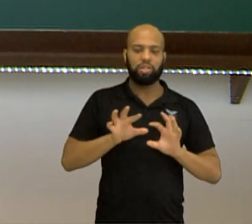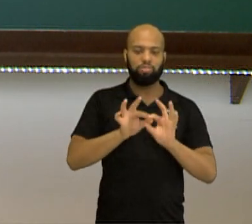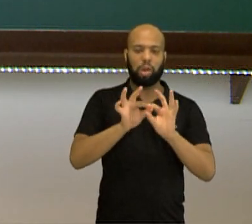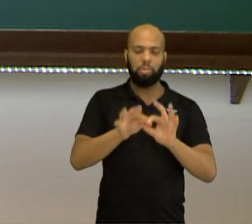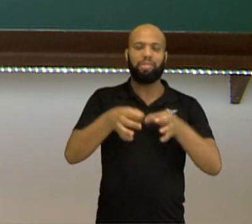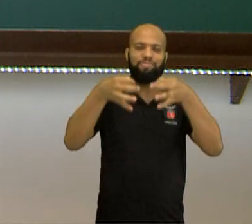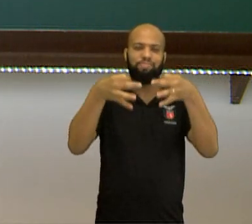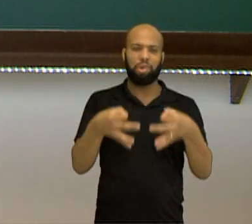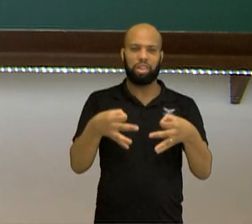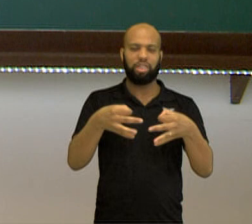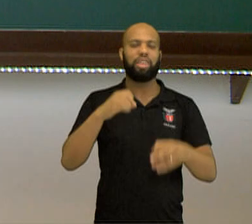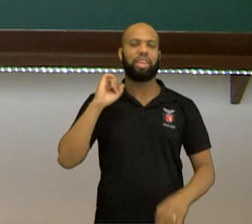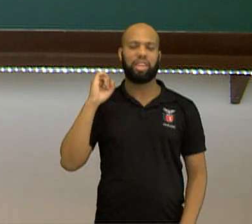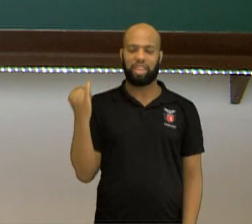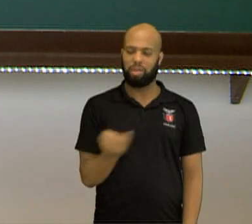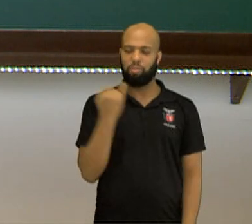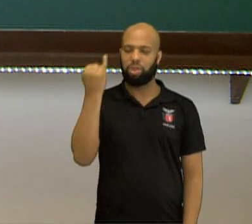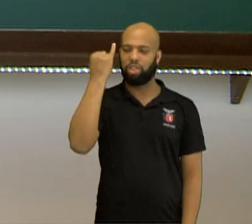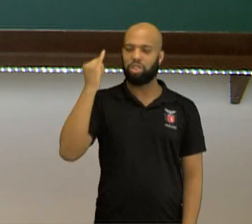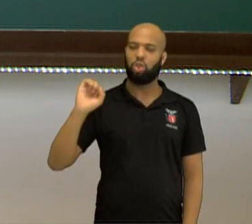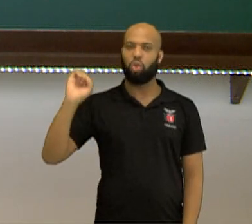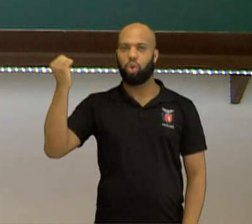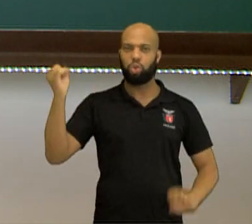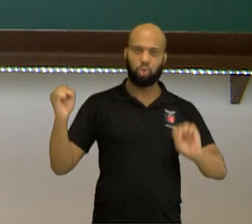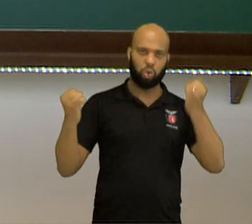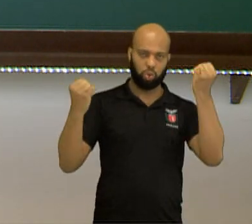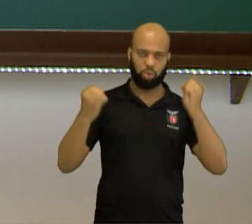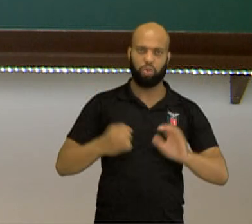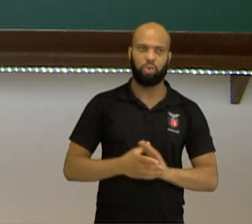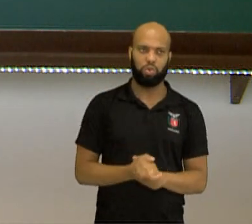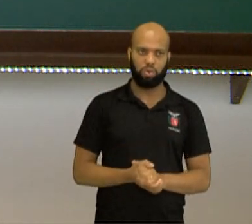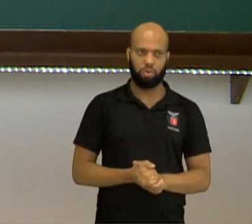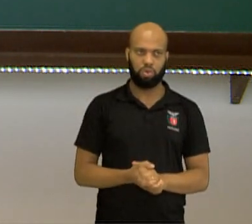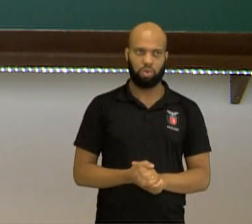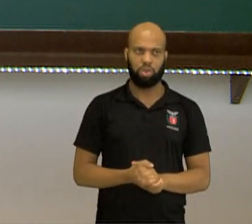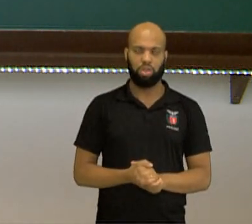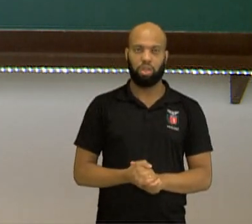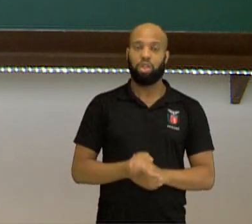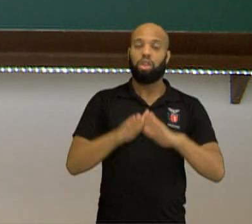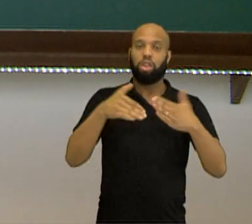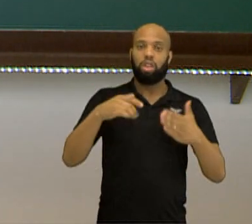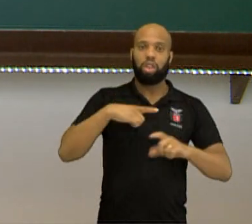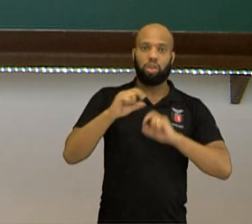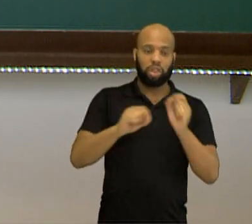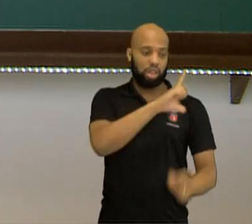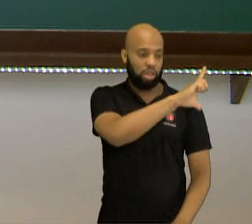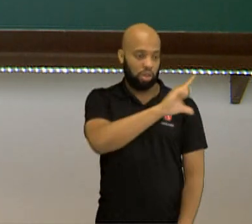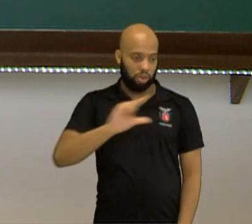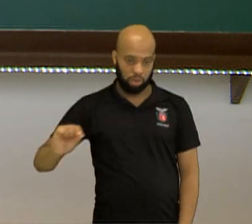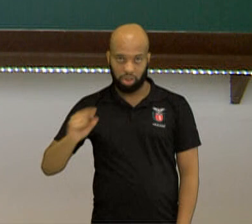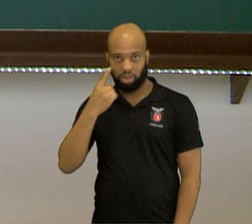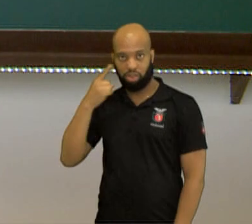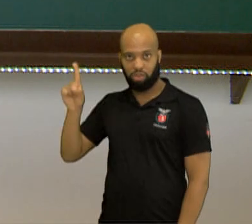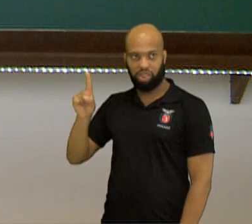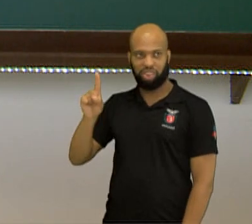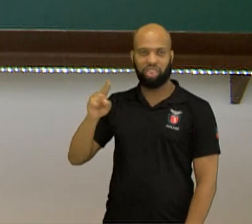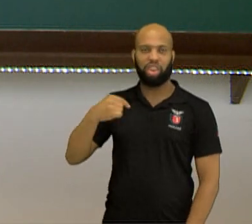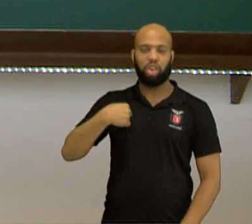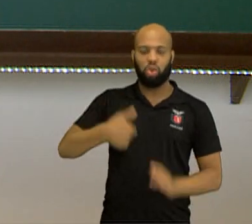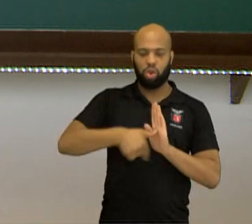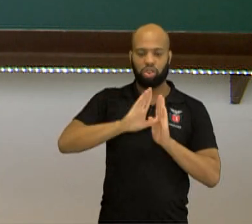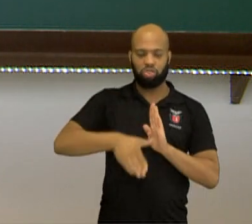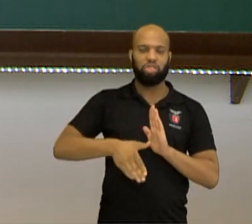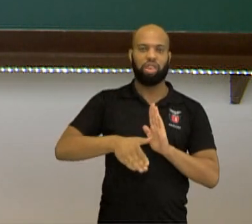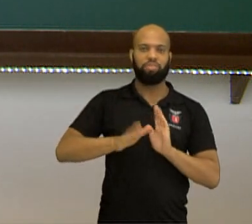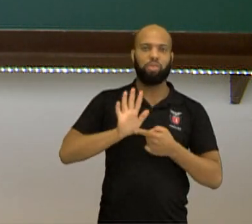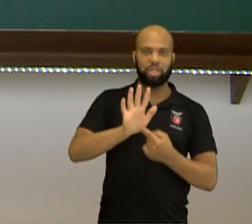esse fenômeno tão importante que é serem considerados estáveis. A distribuição eletrônica que eu acabei de apresentar ali, proposta por